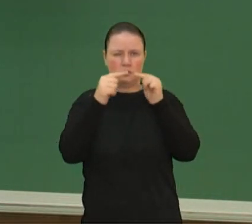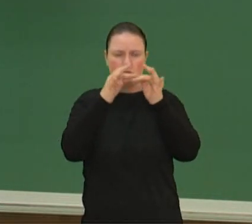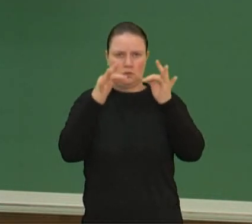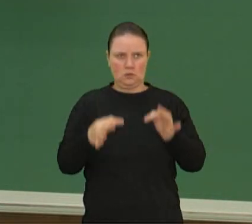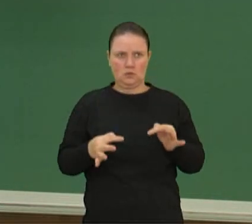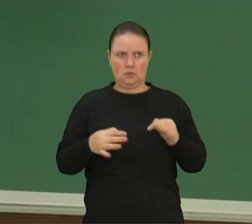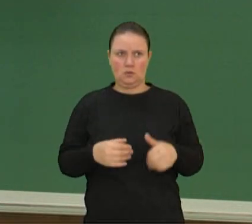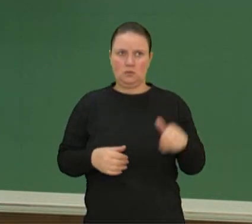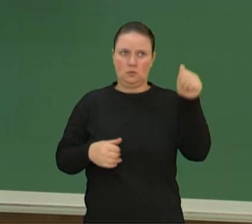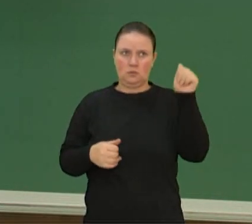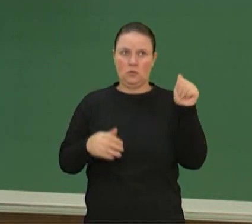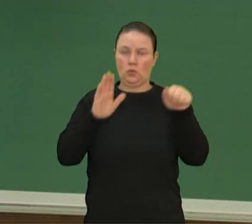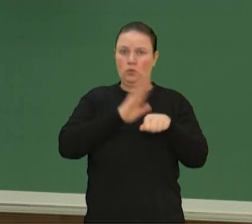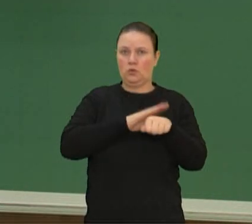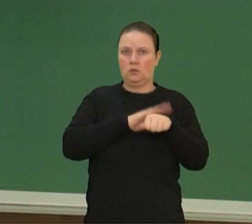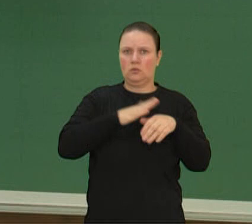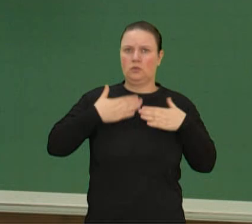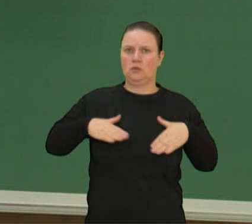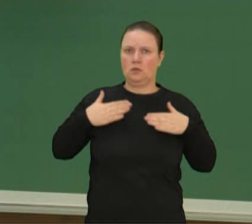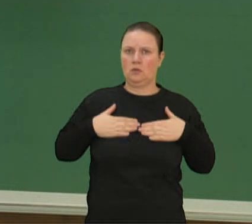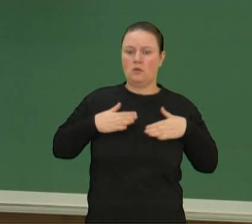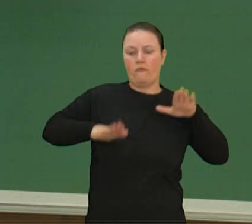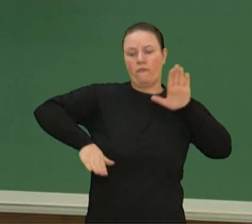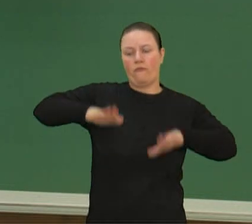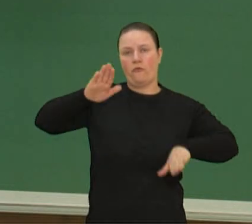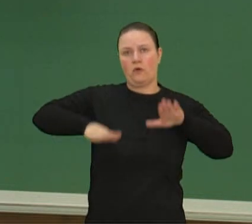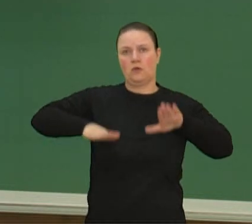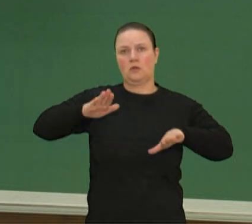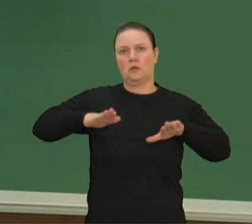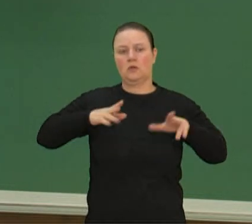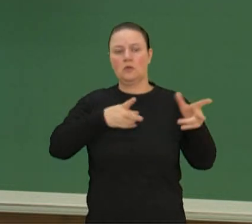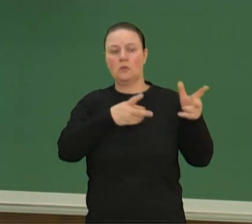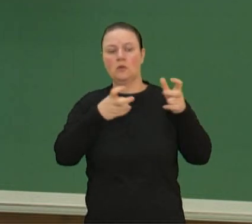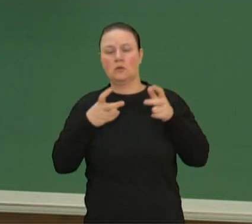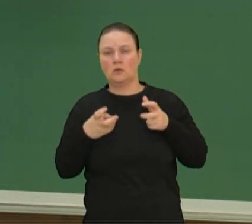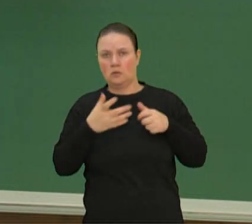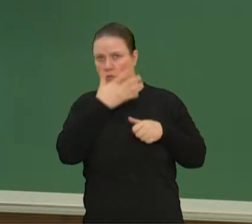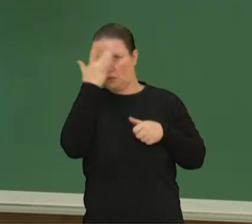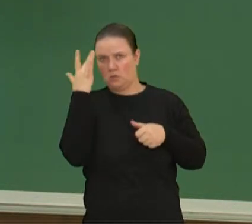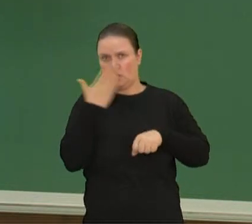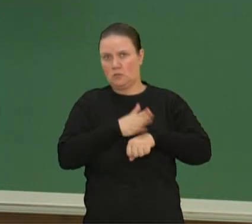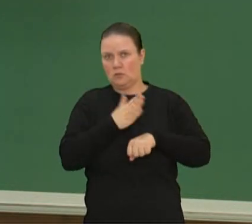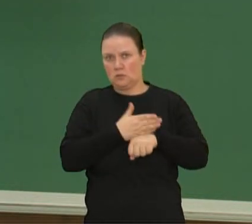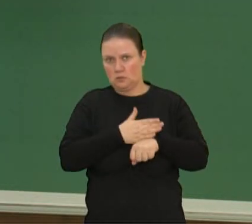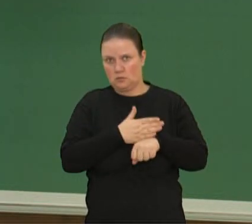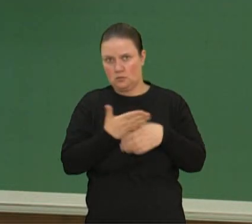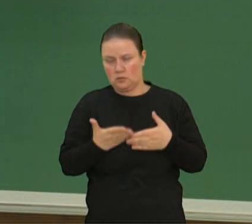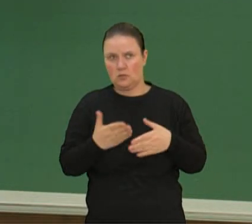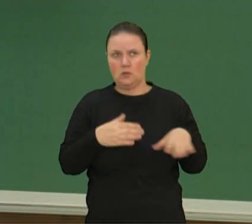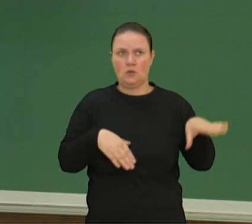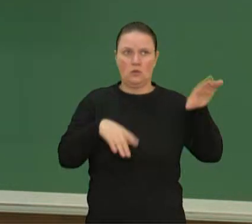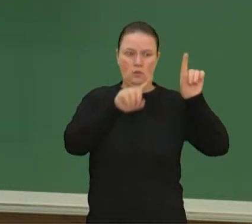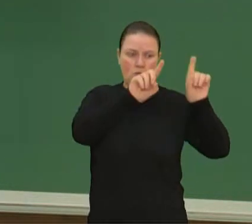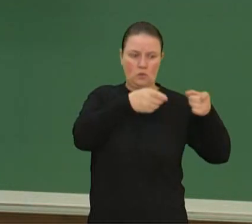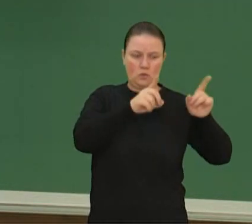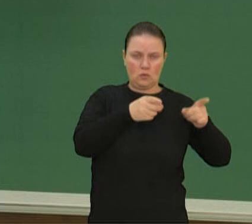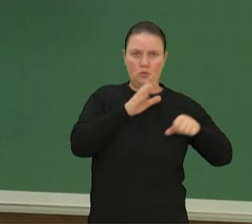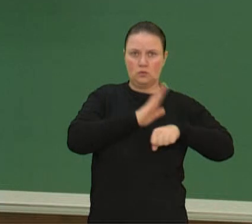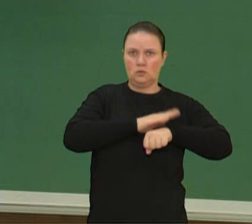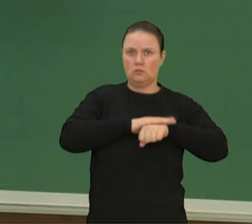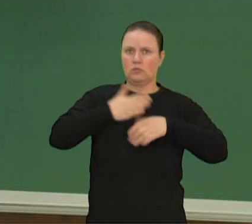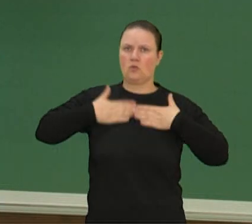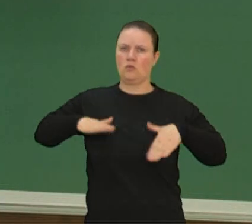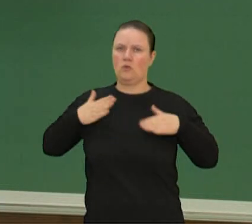alternativa. O tempo de descanso entre os exercícios varia de acordo com a percepção do praticante. Próxima. O tempo de descanso no treino de